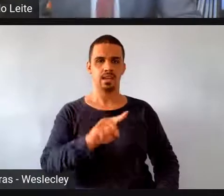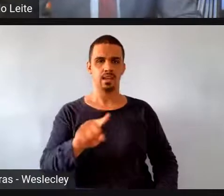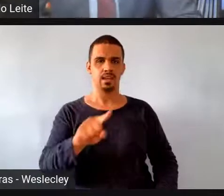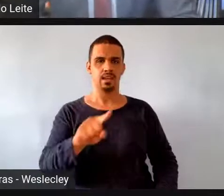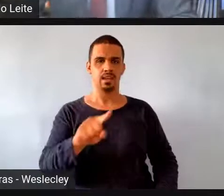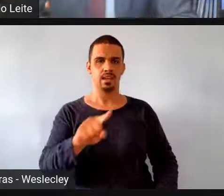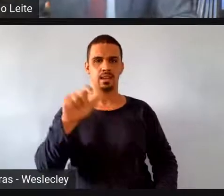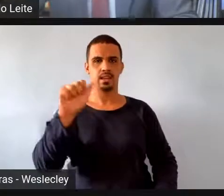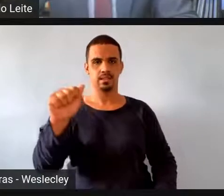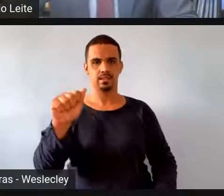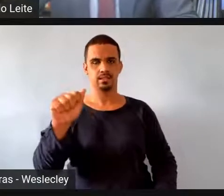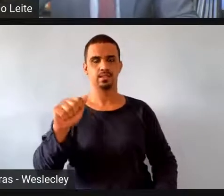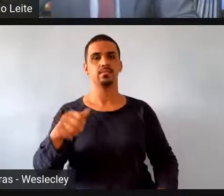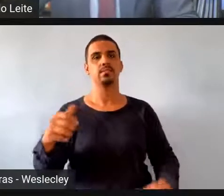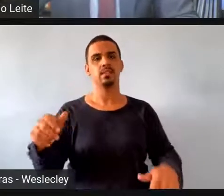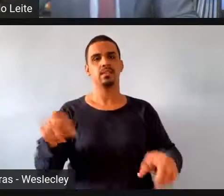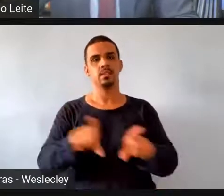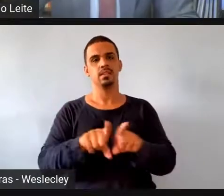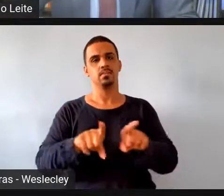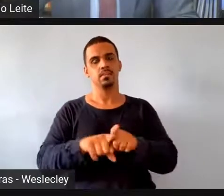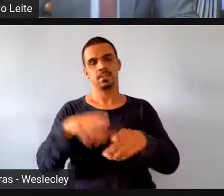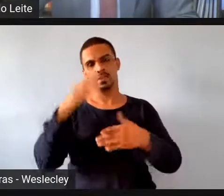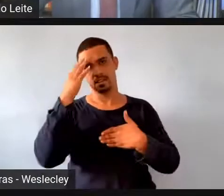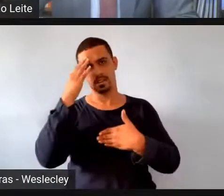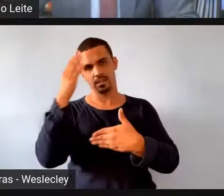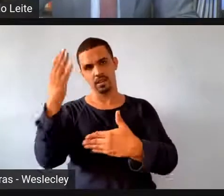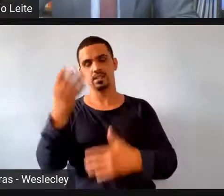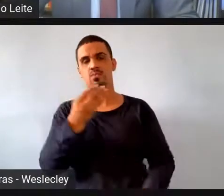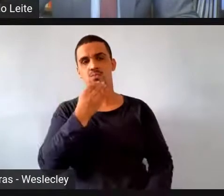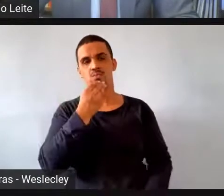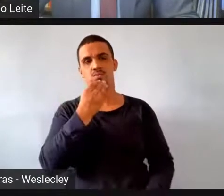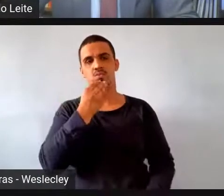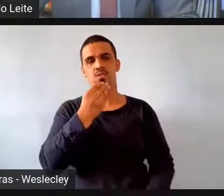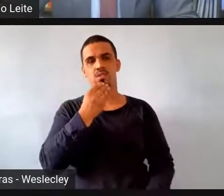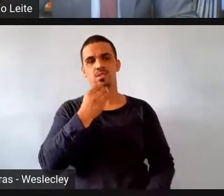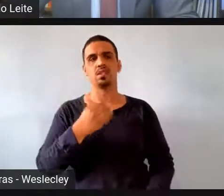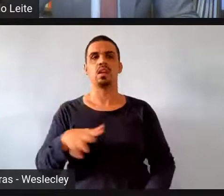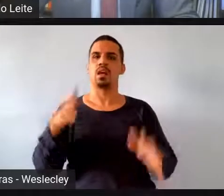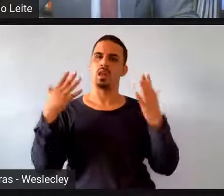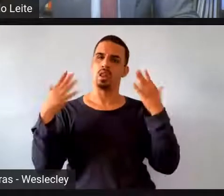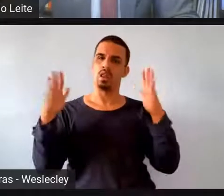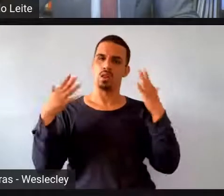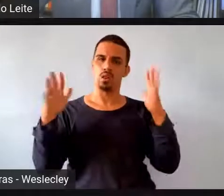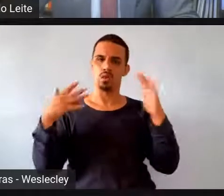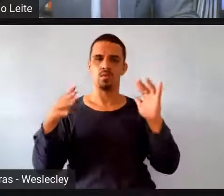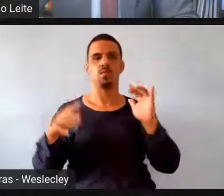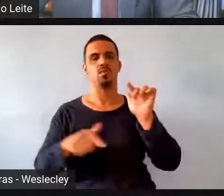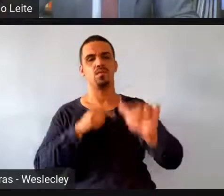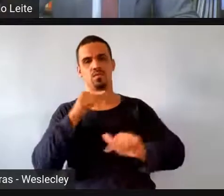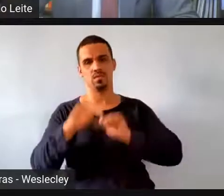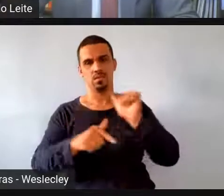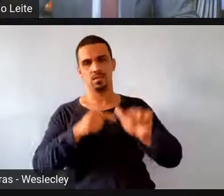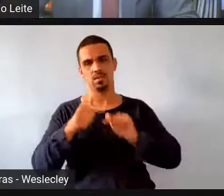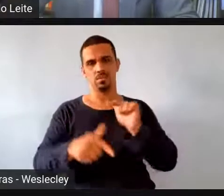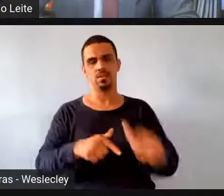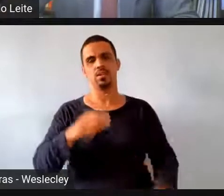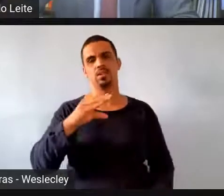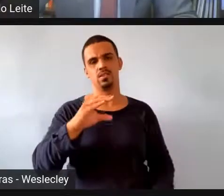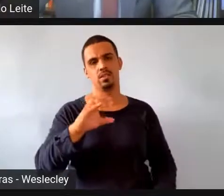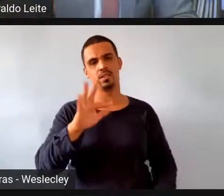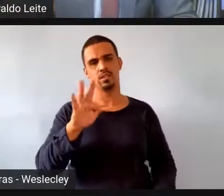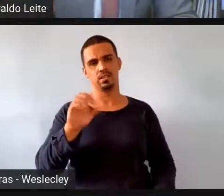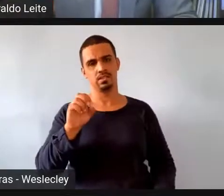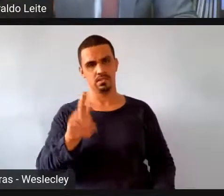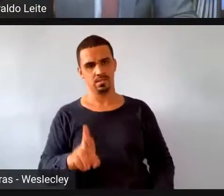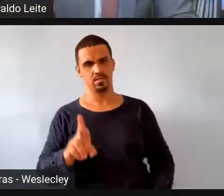Também queria agradecer aí a oportunidade, louvar aí a atitude do CEFOR de promover esses debates,